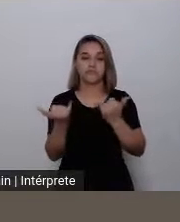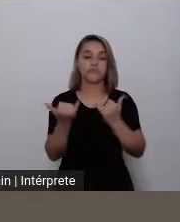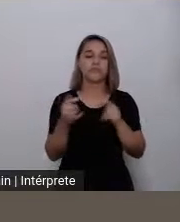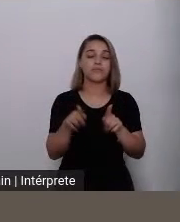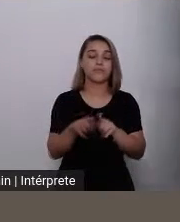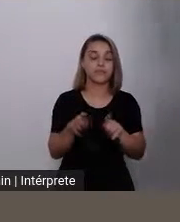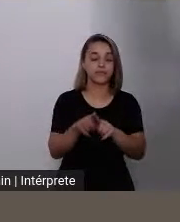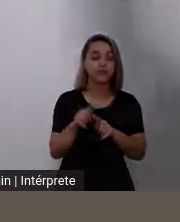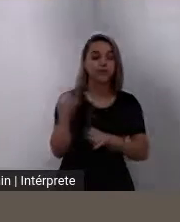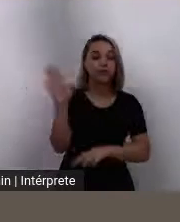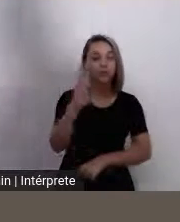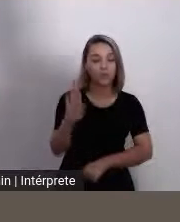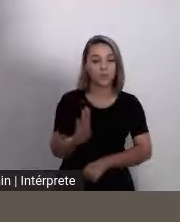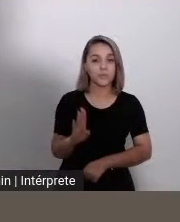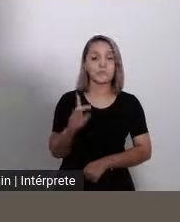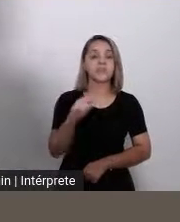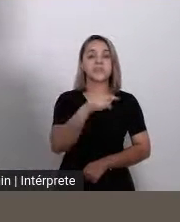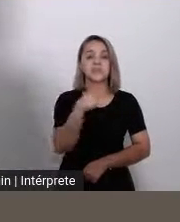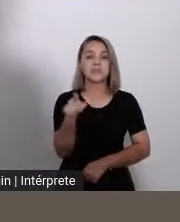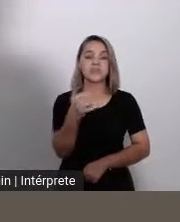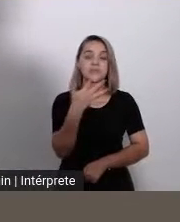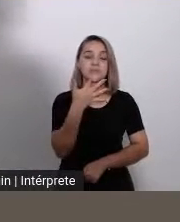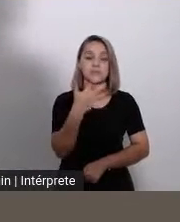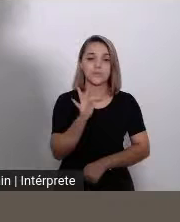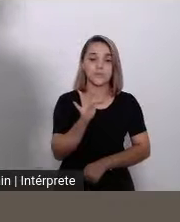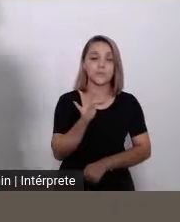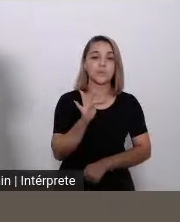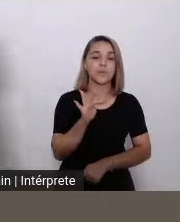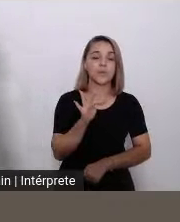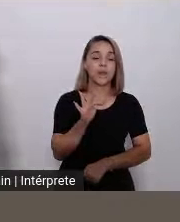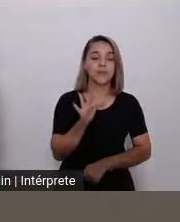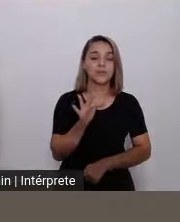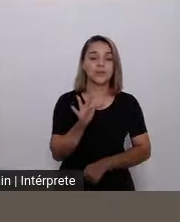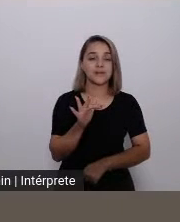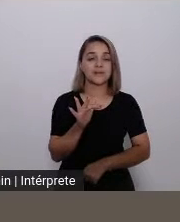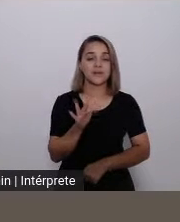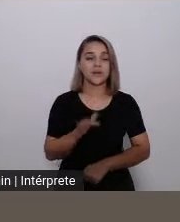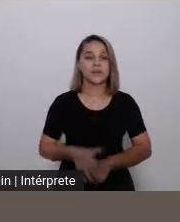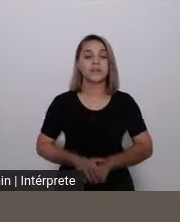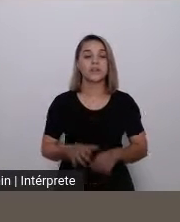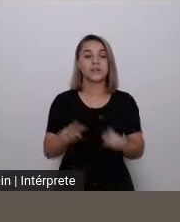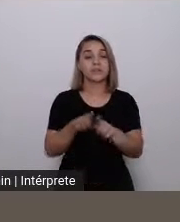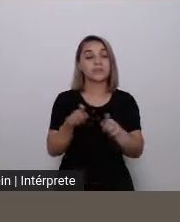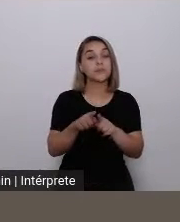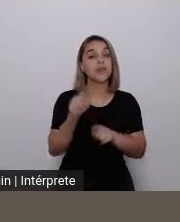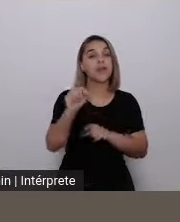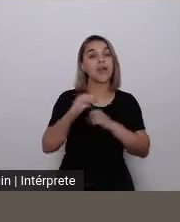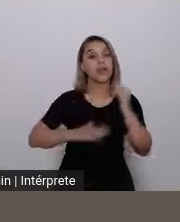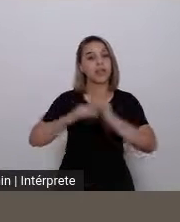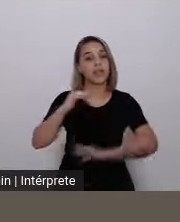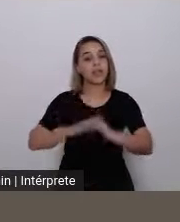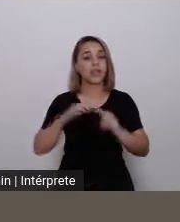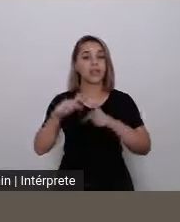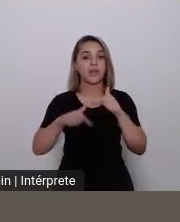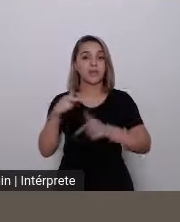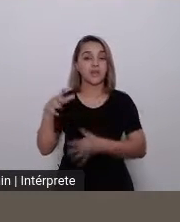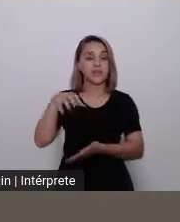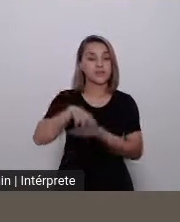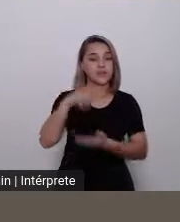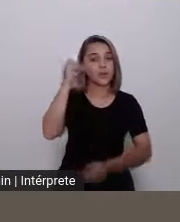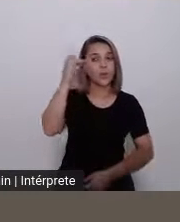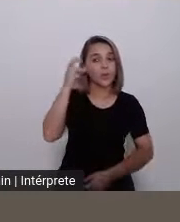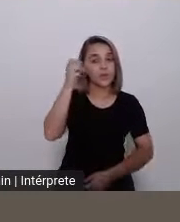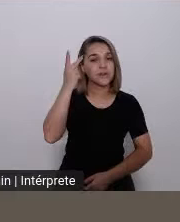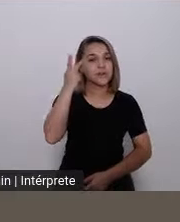Brasil. Para quem não conhece, é um site assim crucial para ser visitado. Ele atuou no Centro Cultural São Paulo e no Arquivo